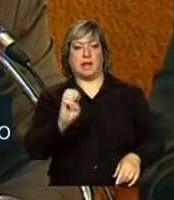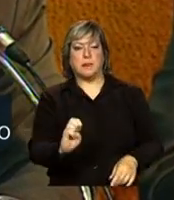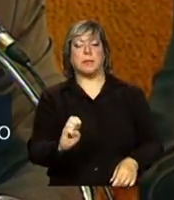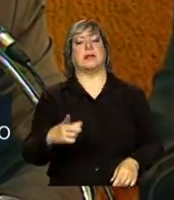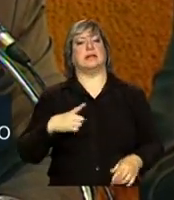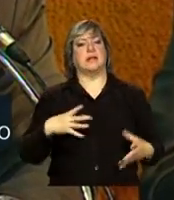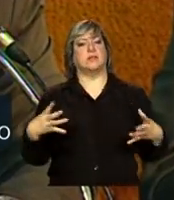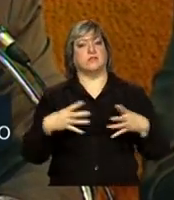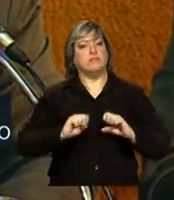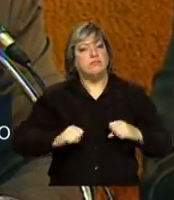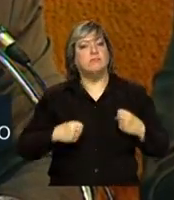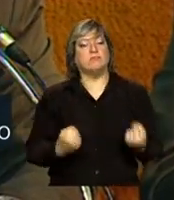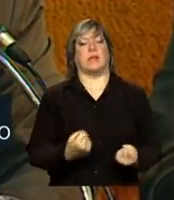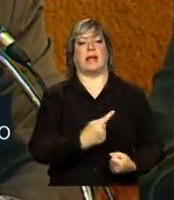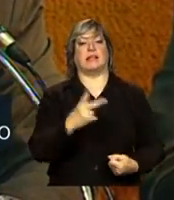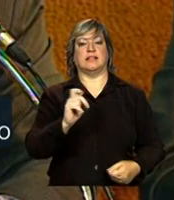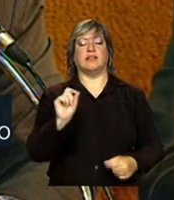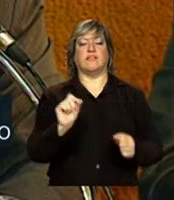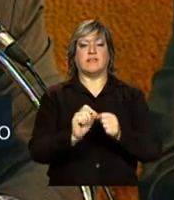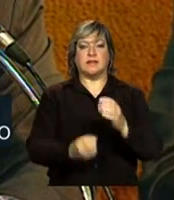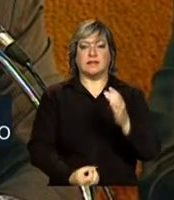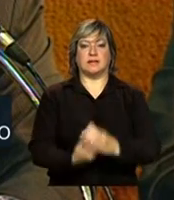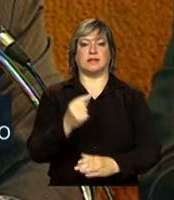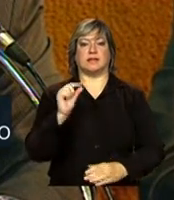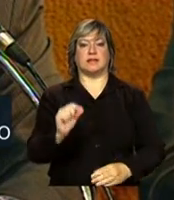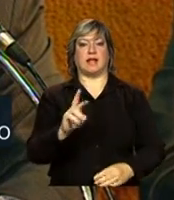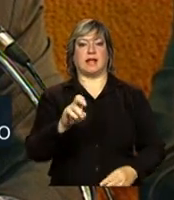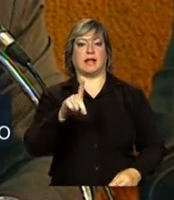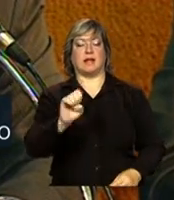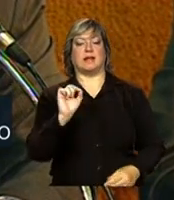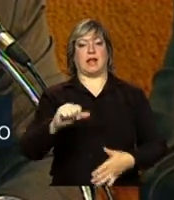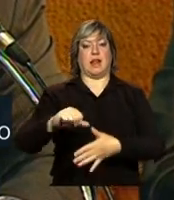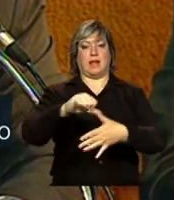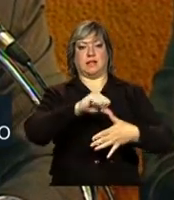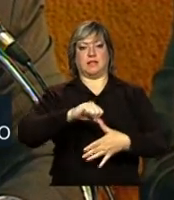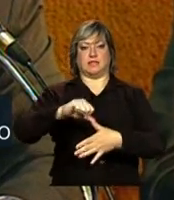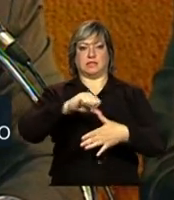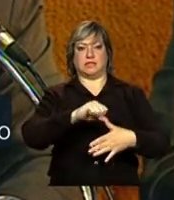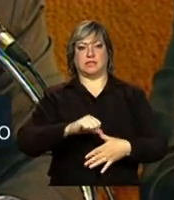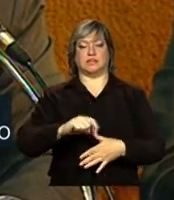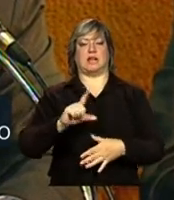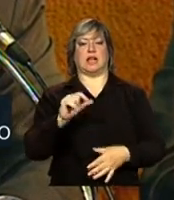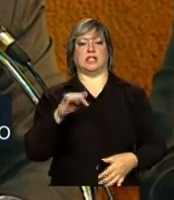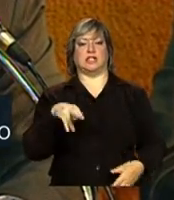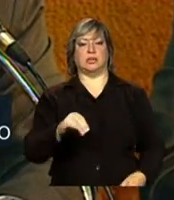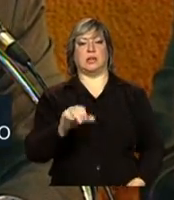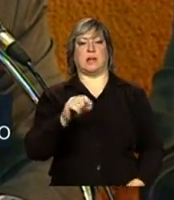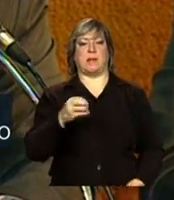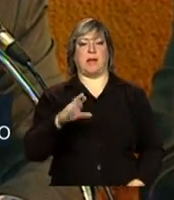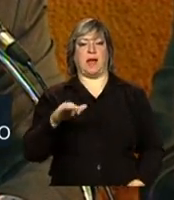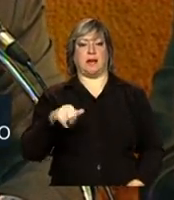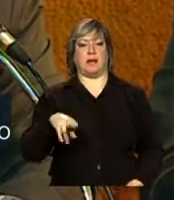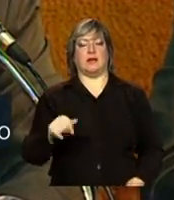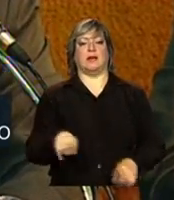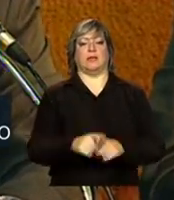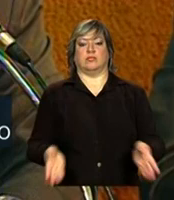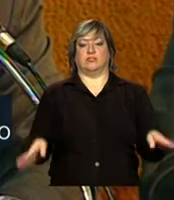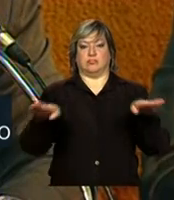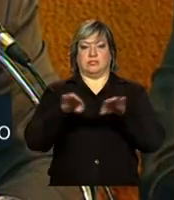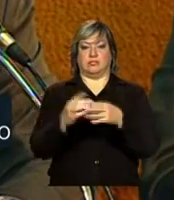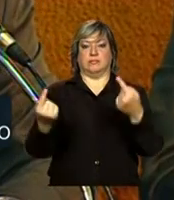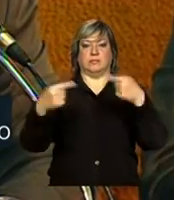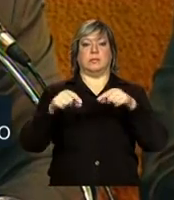dia que é precisamente a criação eh da rede latino-americana de melhora regulatória e competitividade cuja